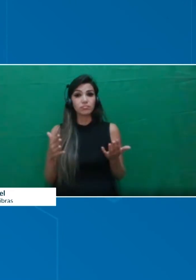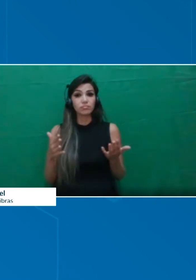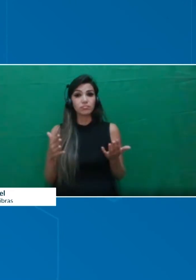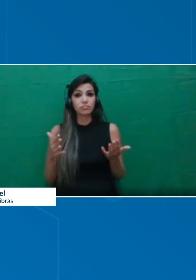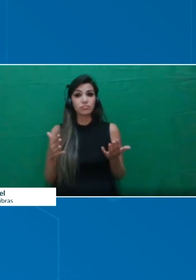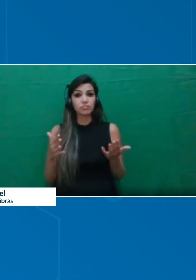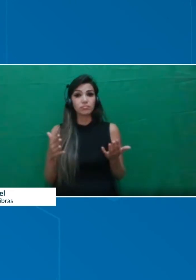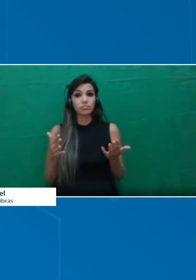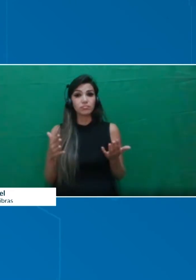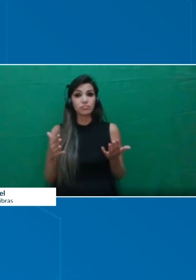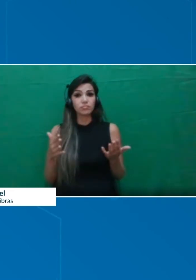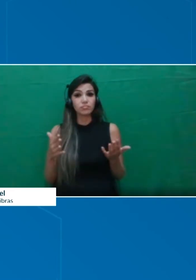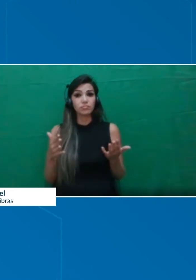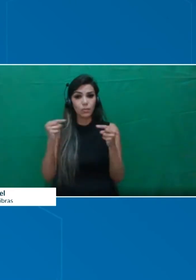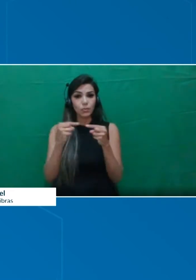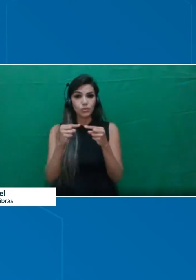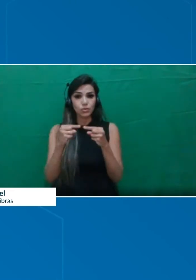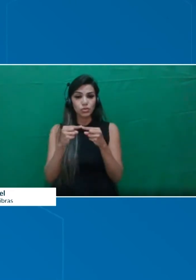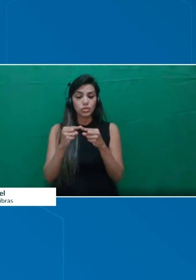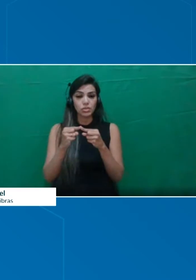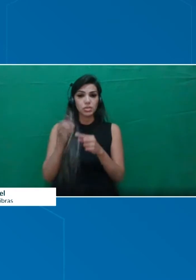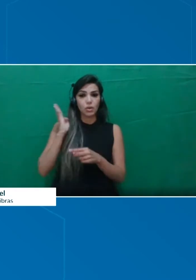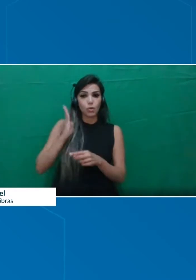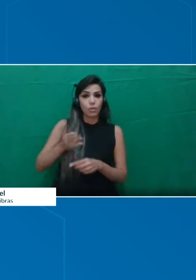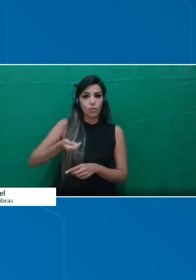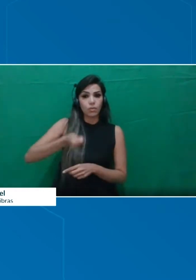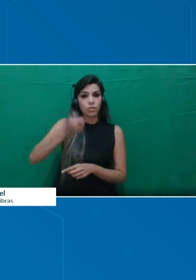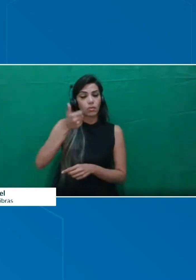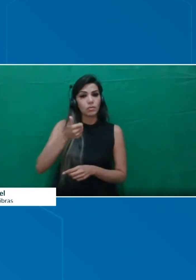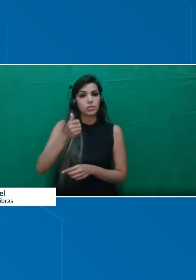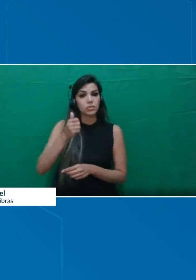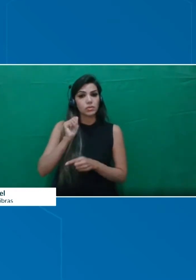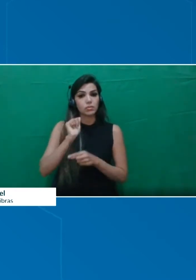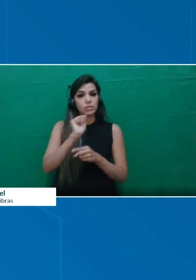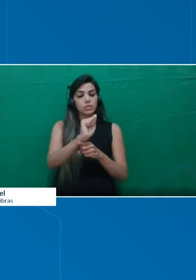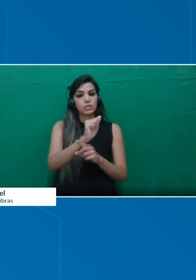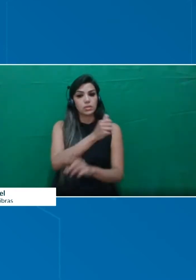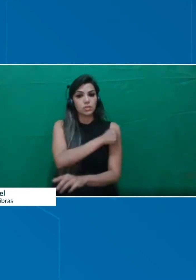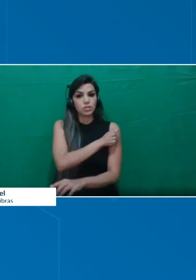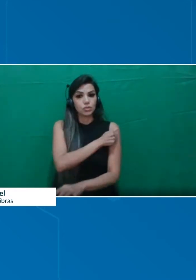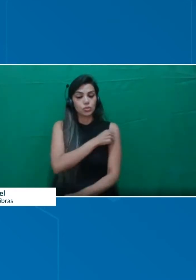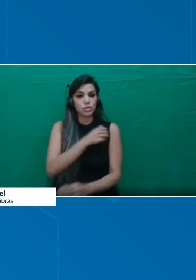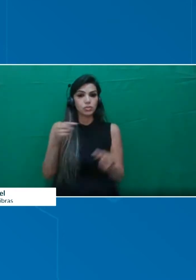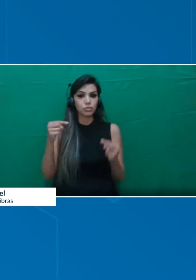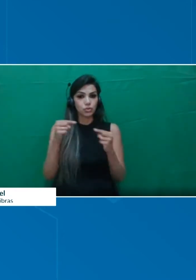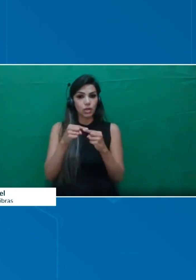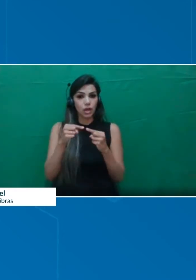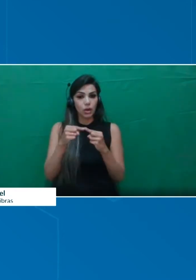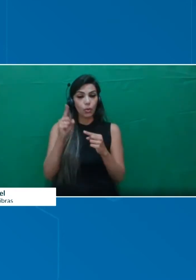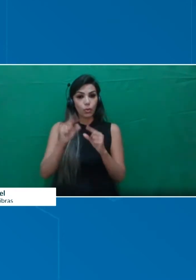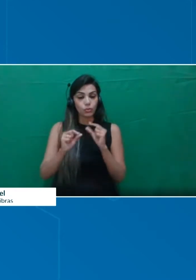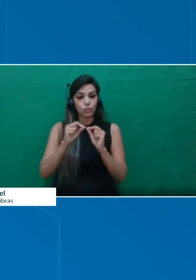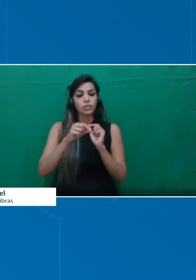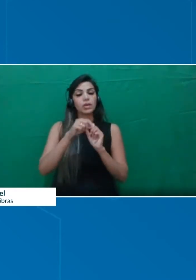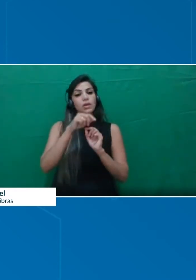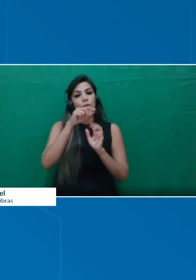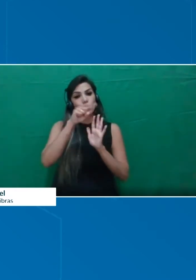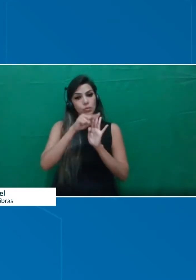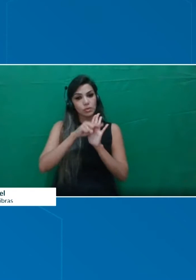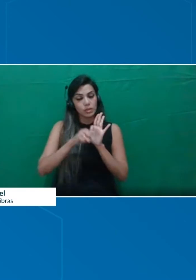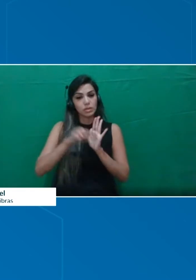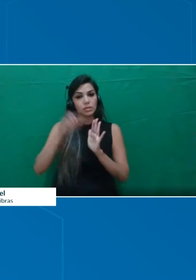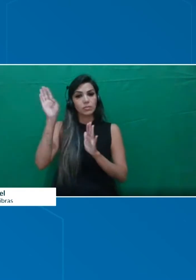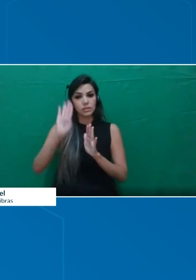estudantes, faz jus à assistência estudantil de acordo com o decreto do PNAES, que é o Programa Nacional de Assistência Estudantil. Então, nós